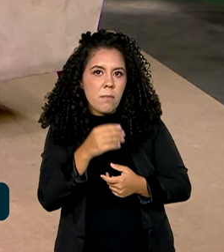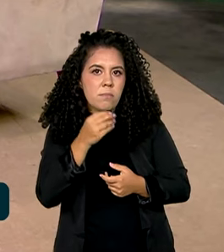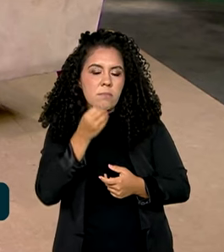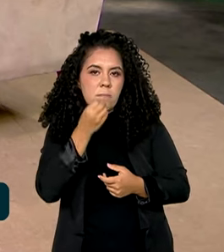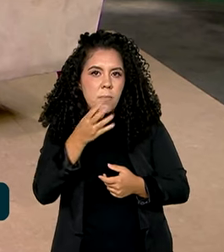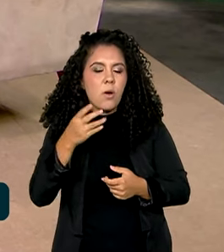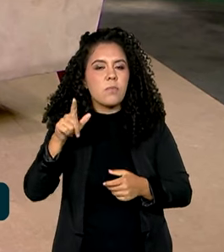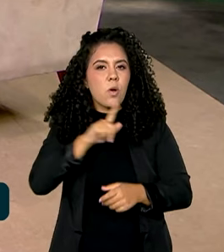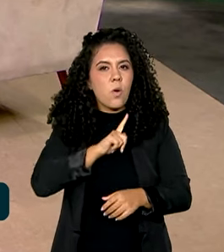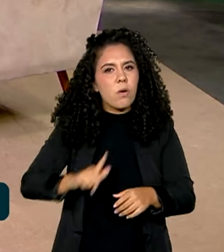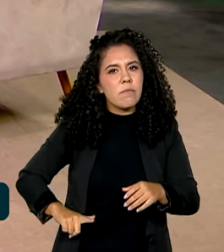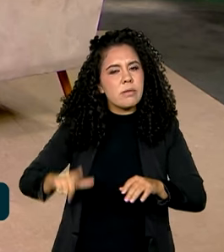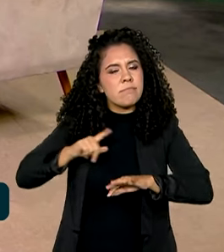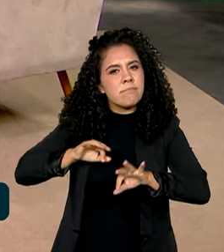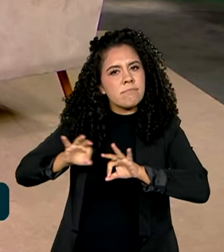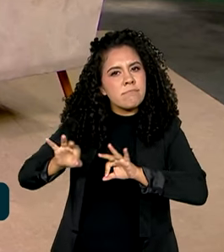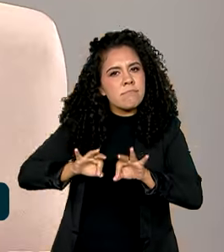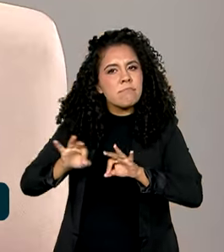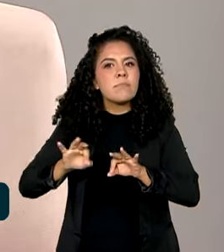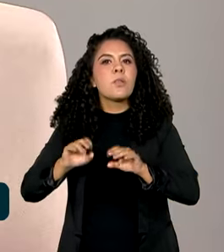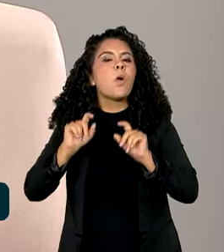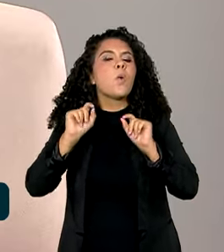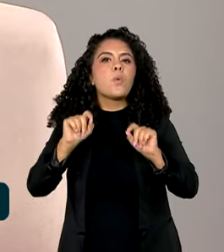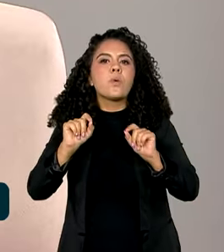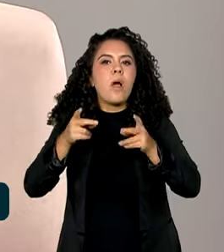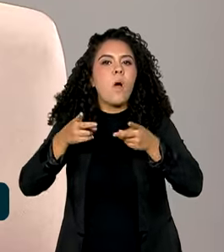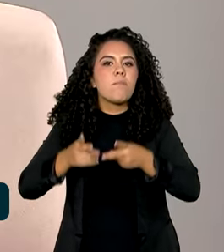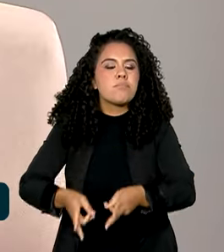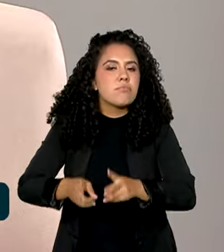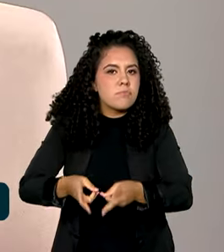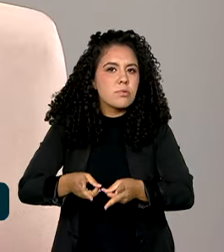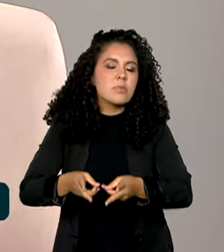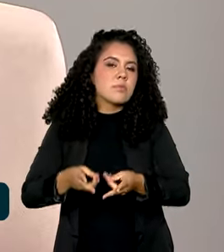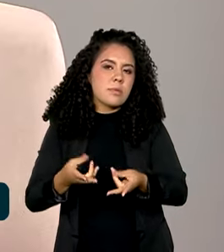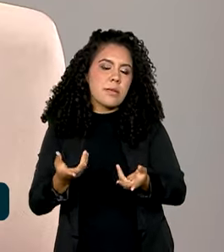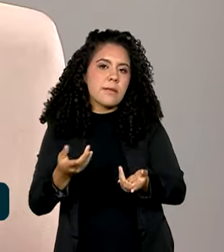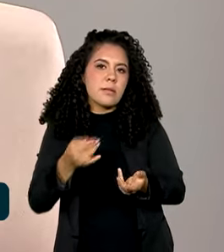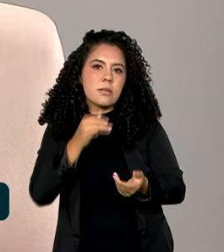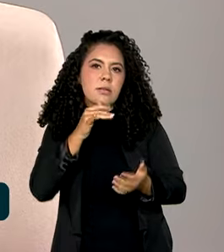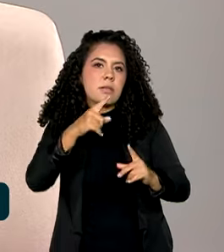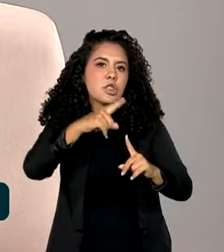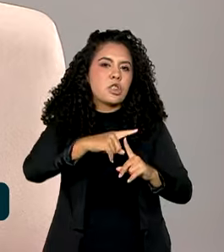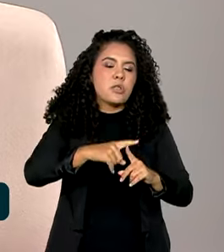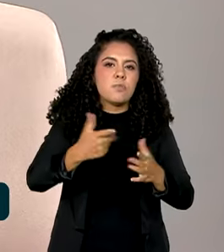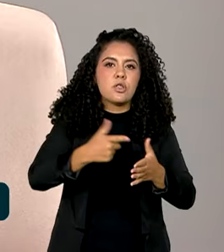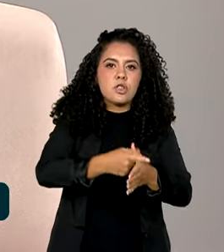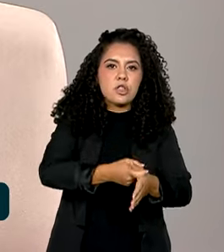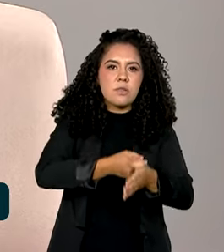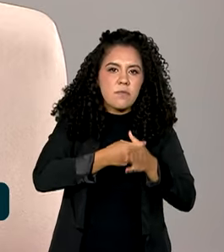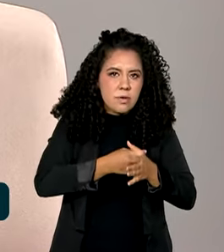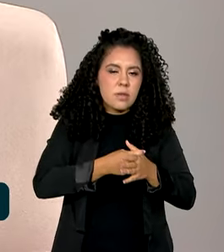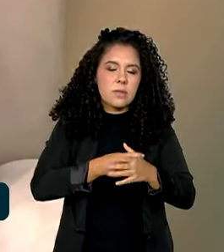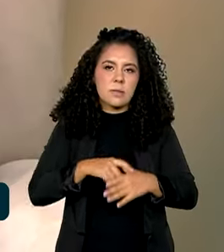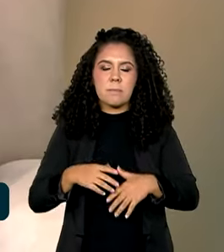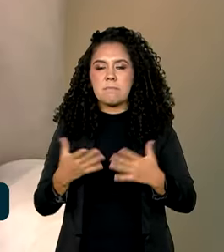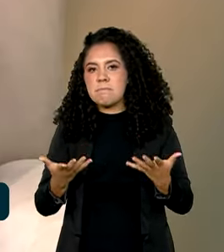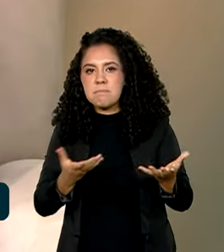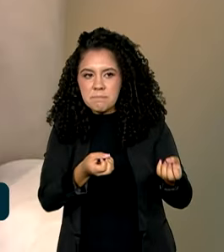havia projetado e o que é que prevaleceu em termos assim, de tipos de dívidas mais